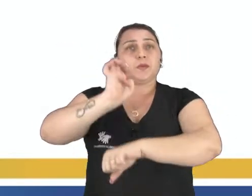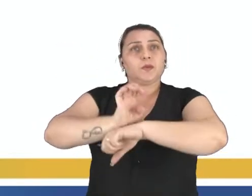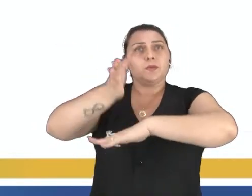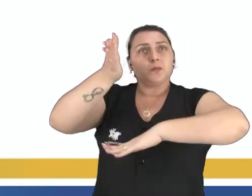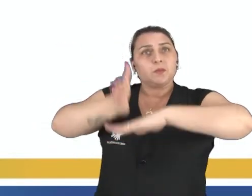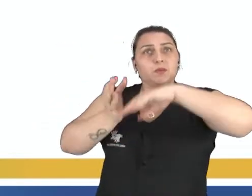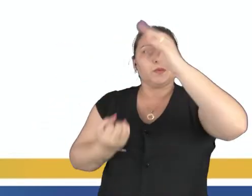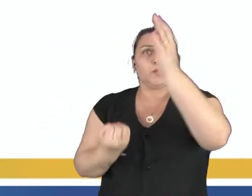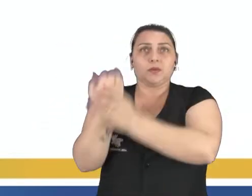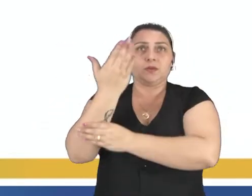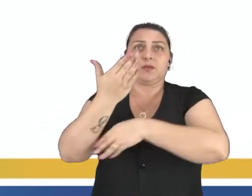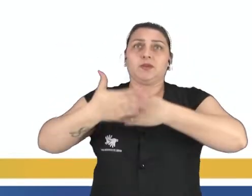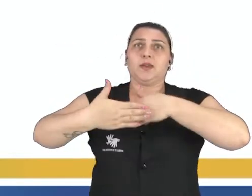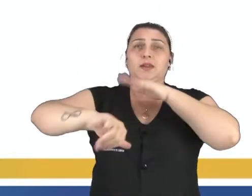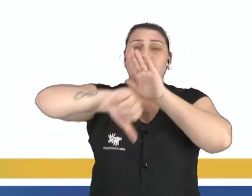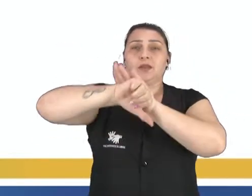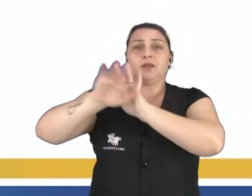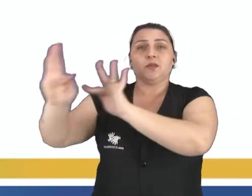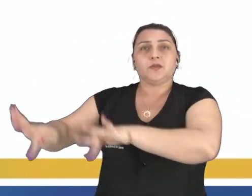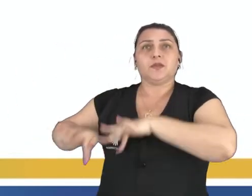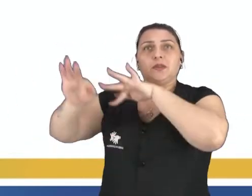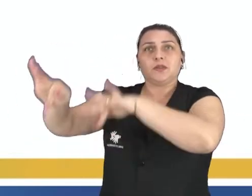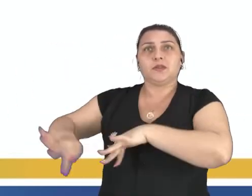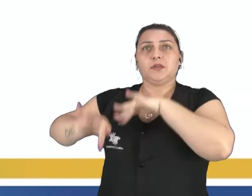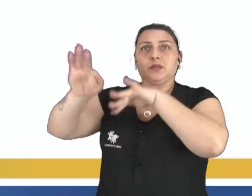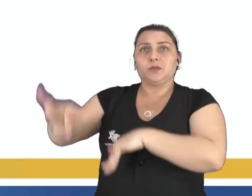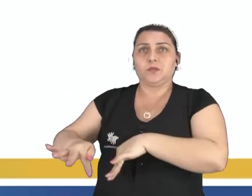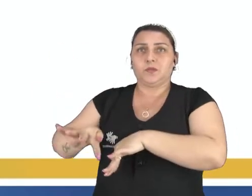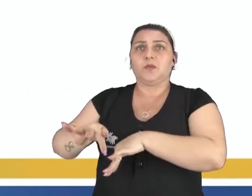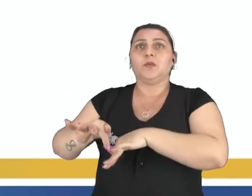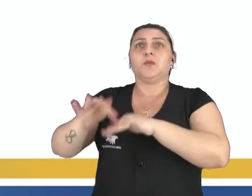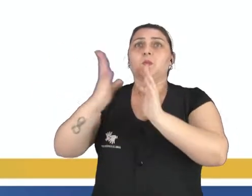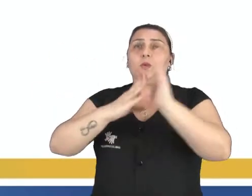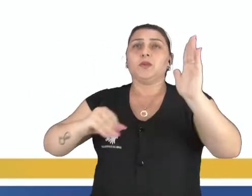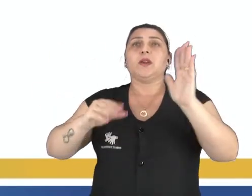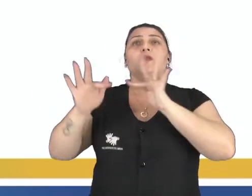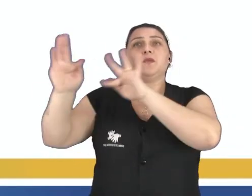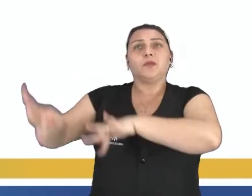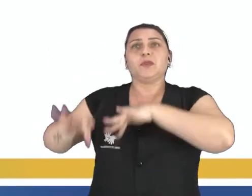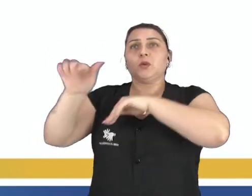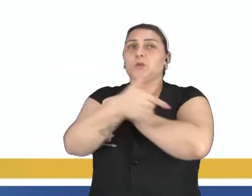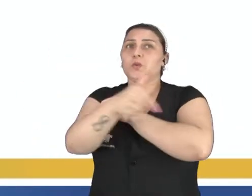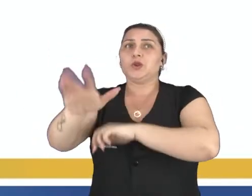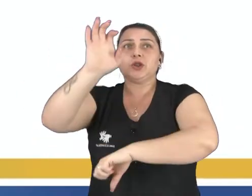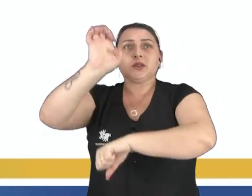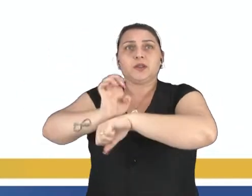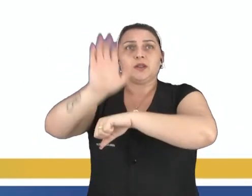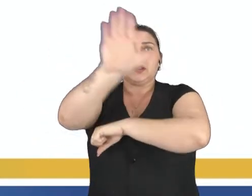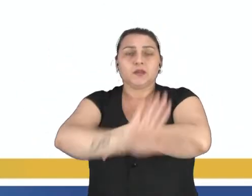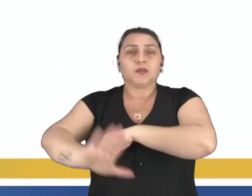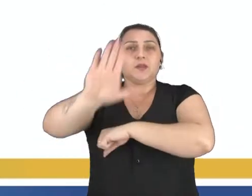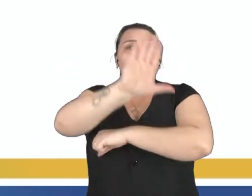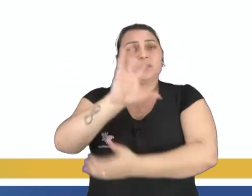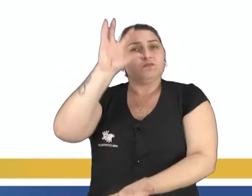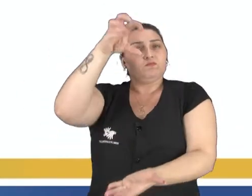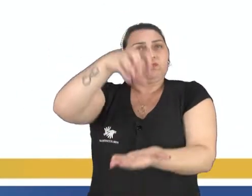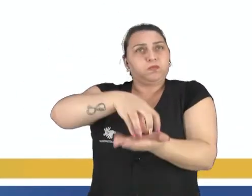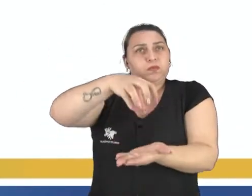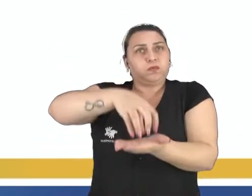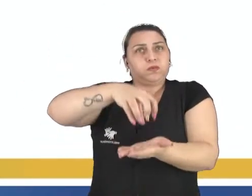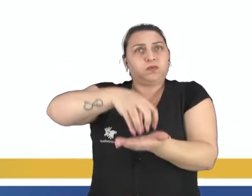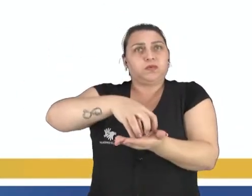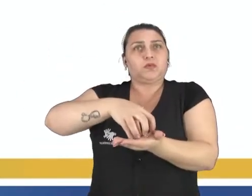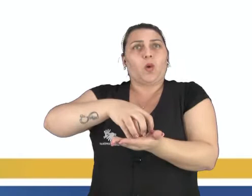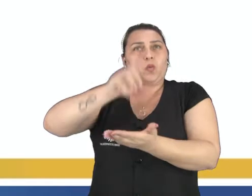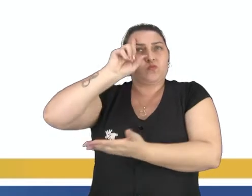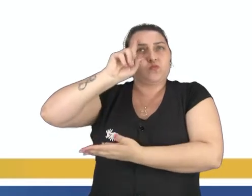O Estado moderno surge a partir da crise no feudalismo. No modelo feudal, não havia estados nacionais centralizados.